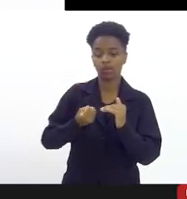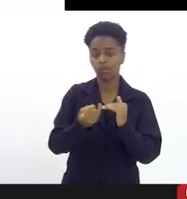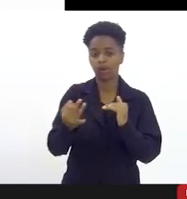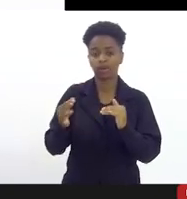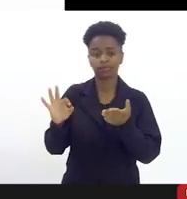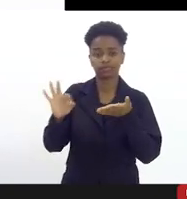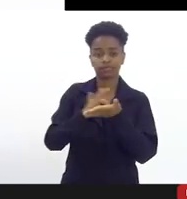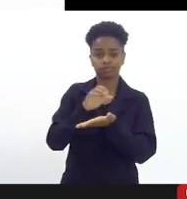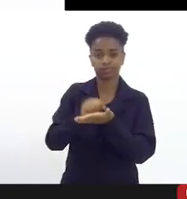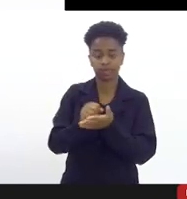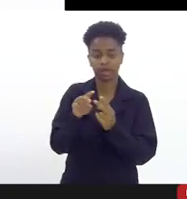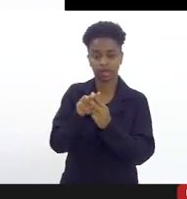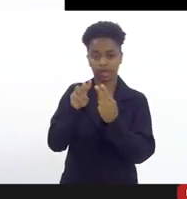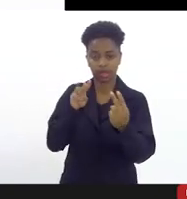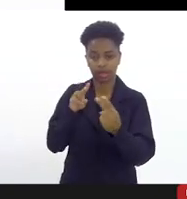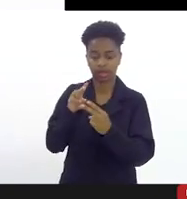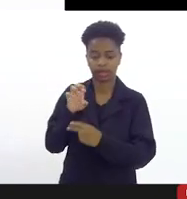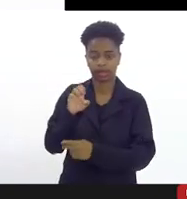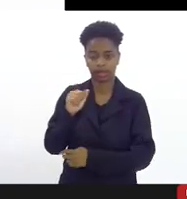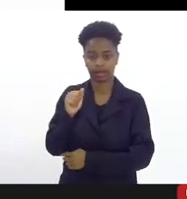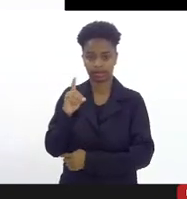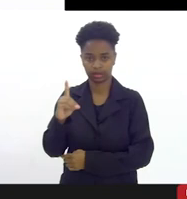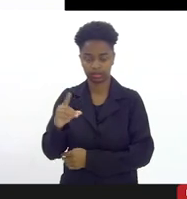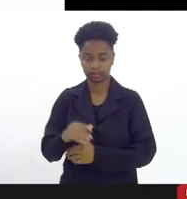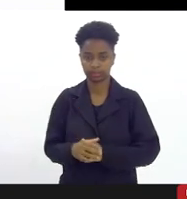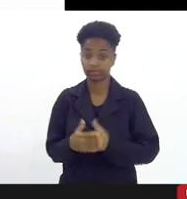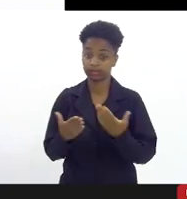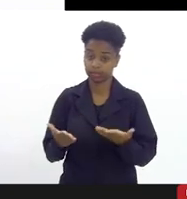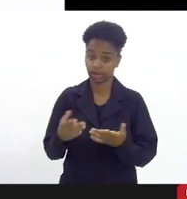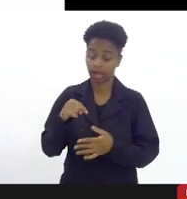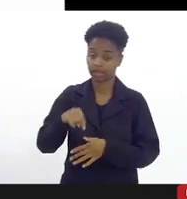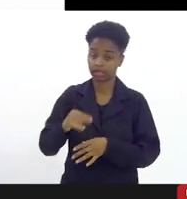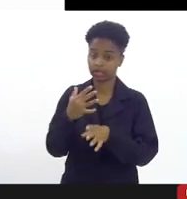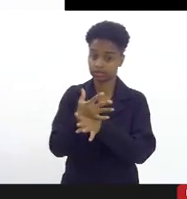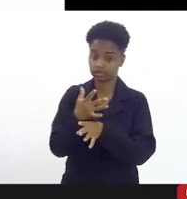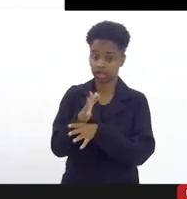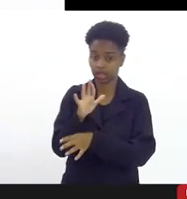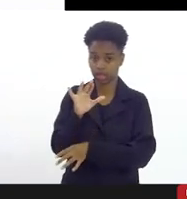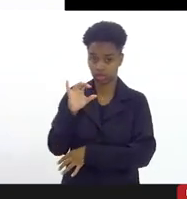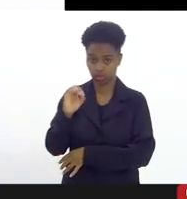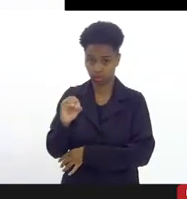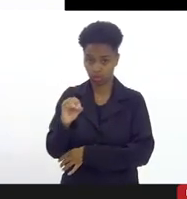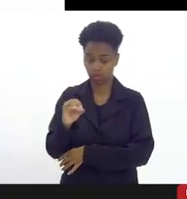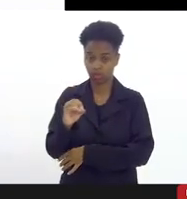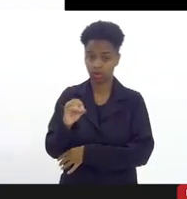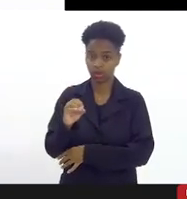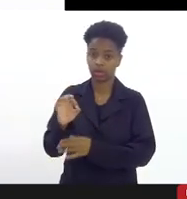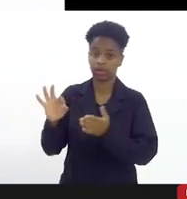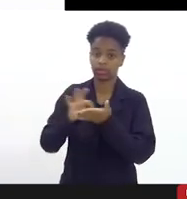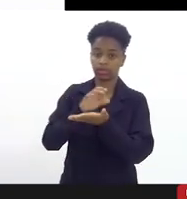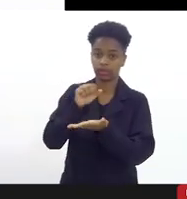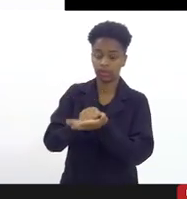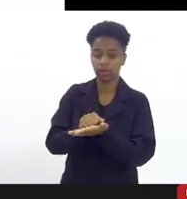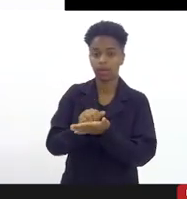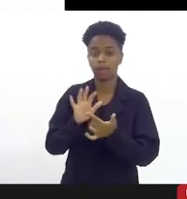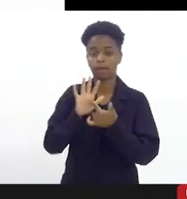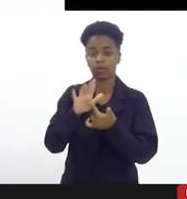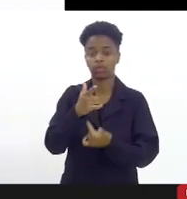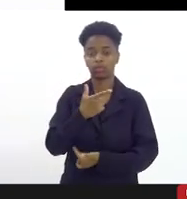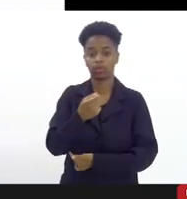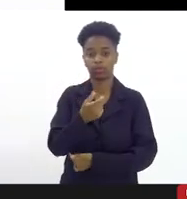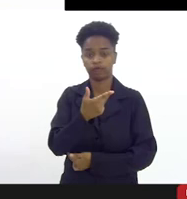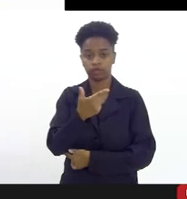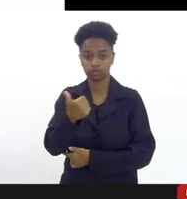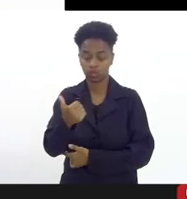EaD então no caso do município do Rio essas matrículas chegam a representar em 2021 é o último